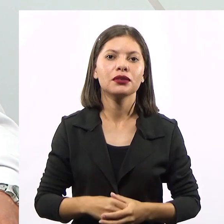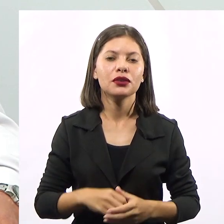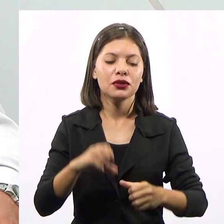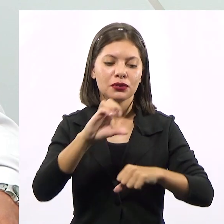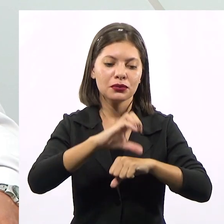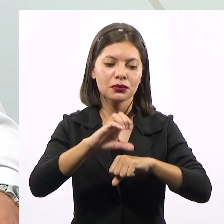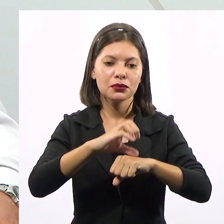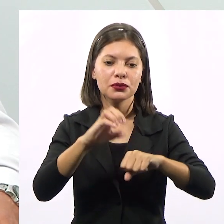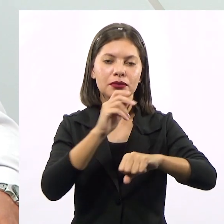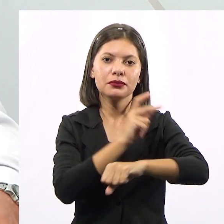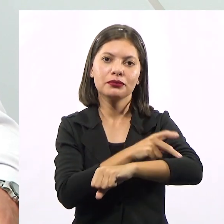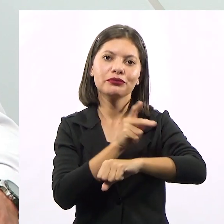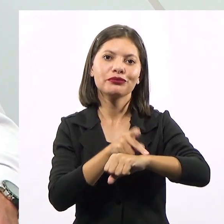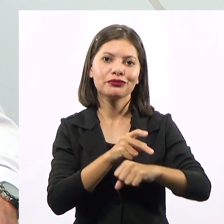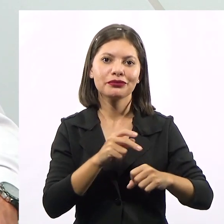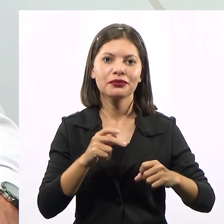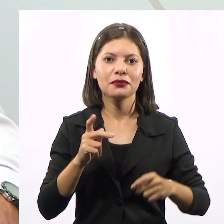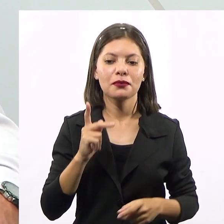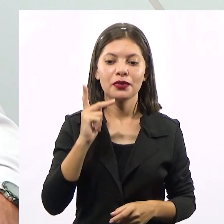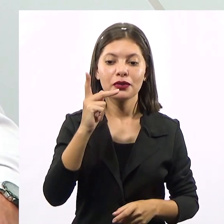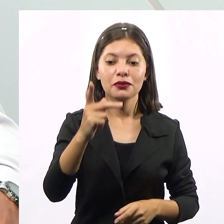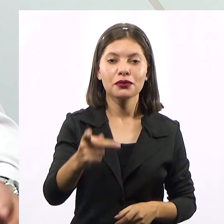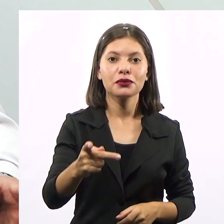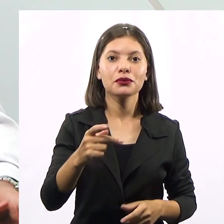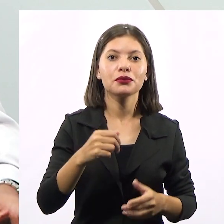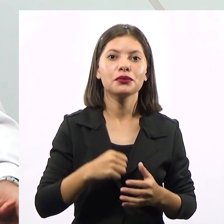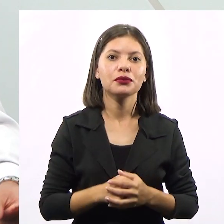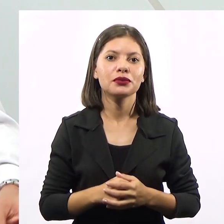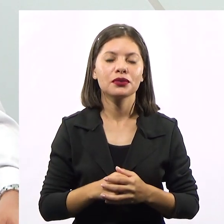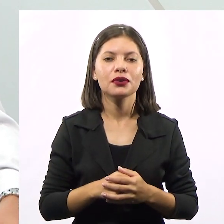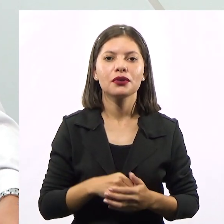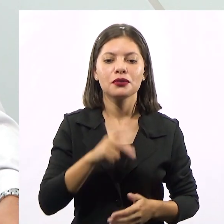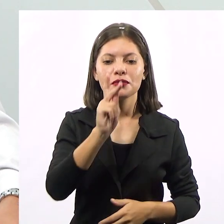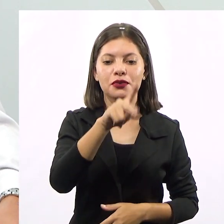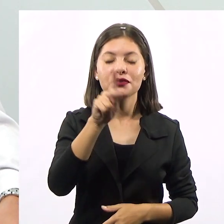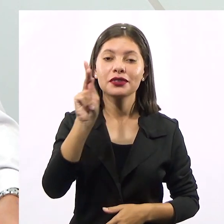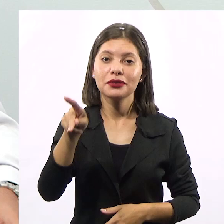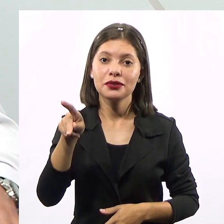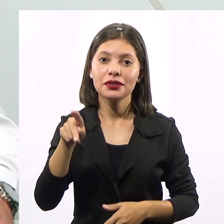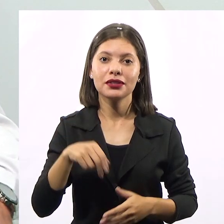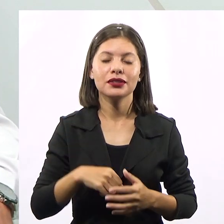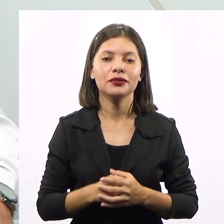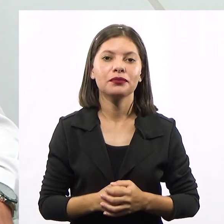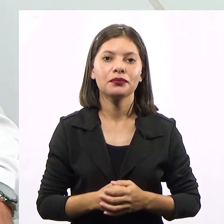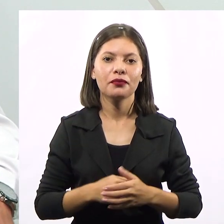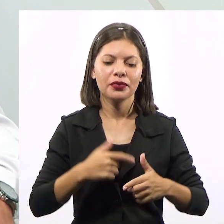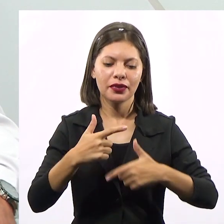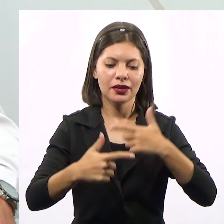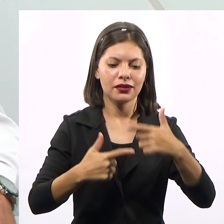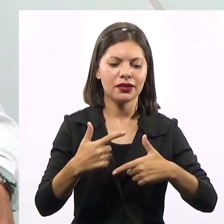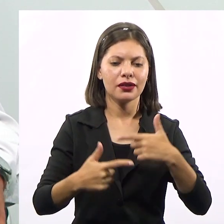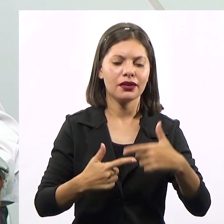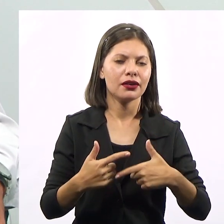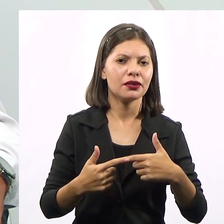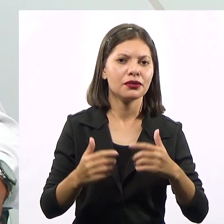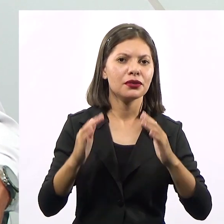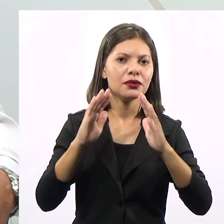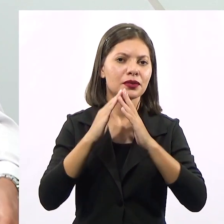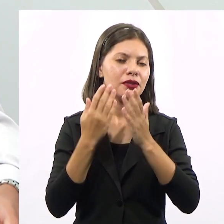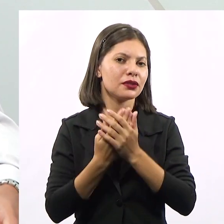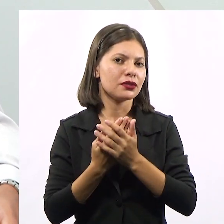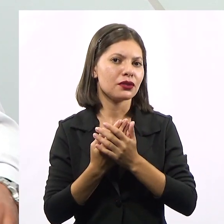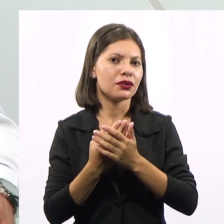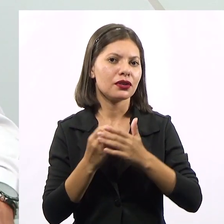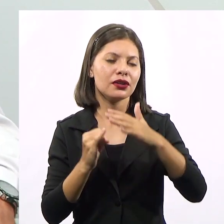se formando, né, num curso de pedagogia, se serão ou não professores e professoras, se trabalharão